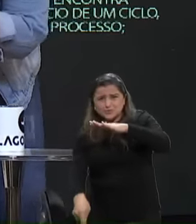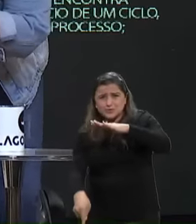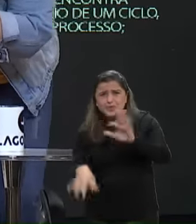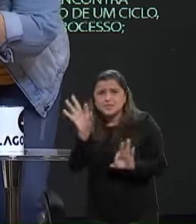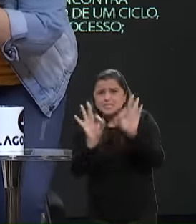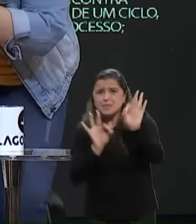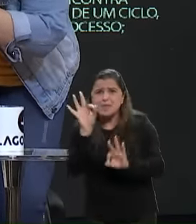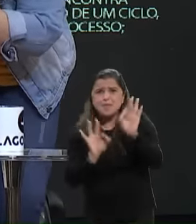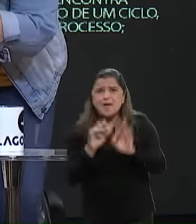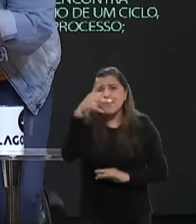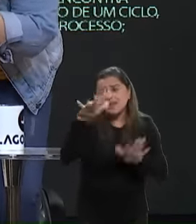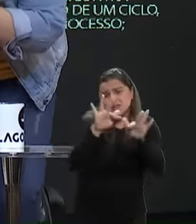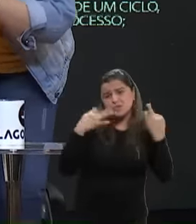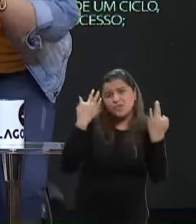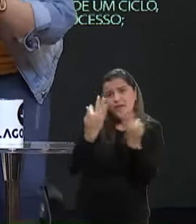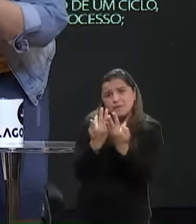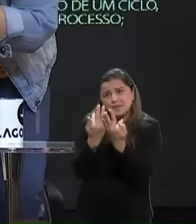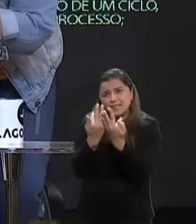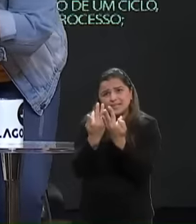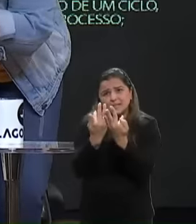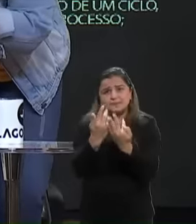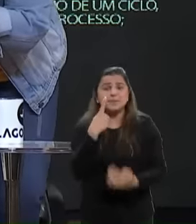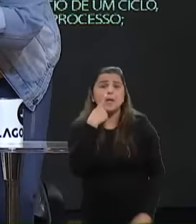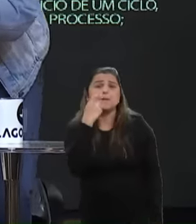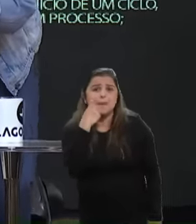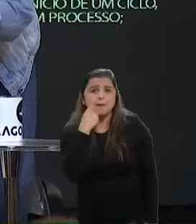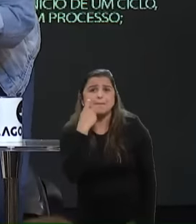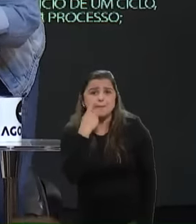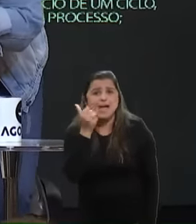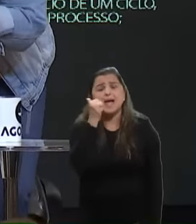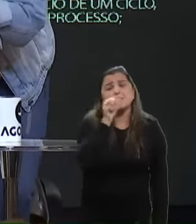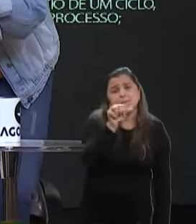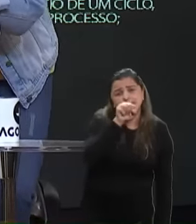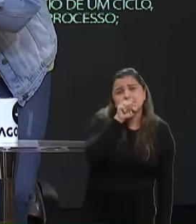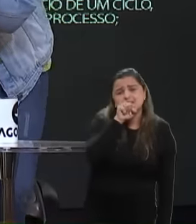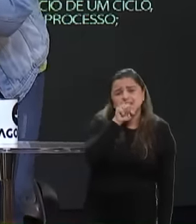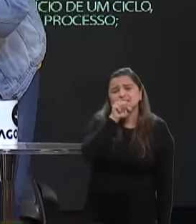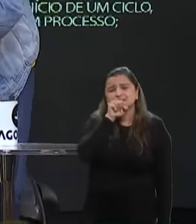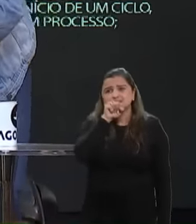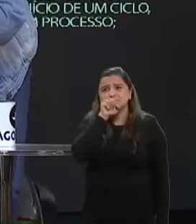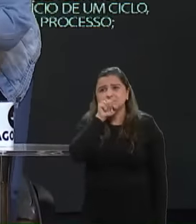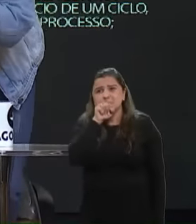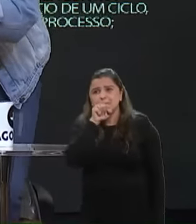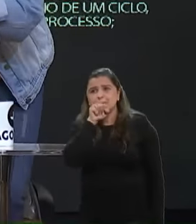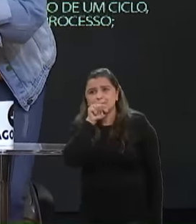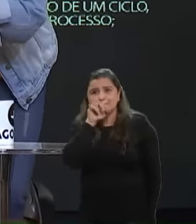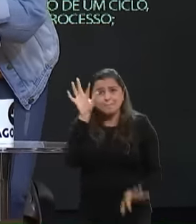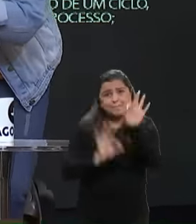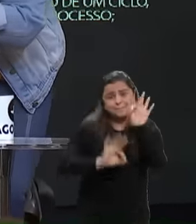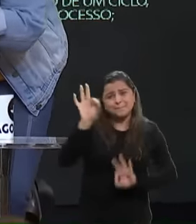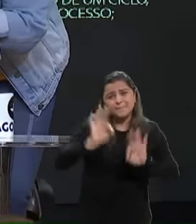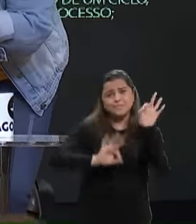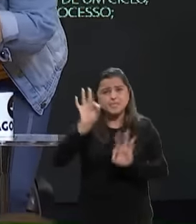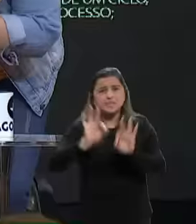Se prepara. Papai vai sair, mamãe vai sair. Se